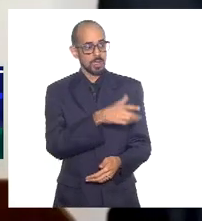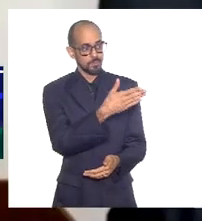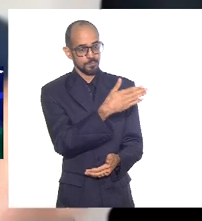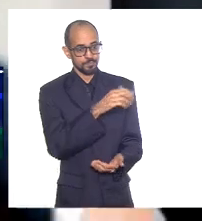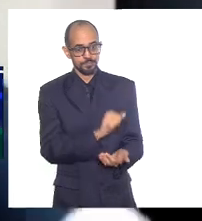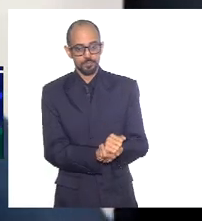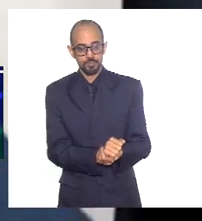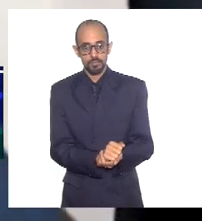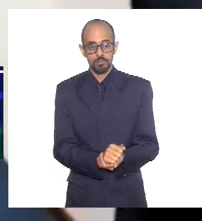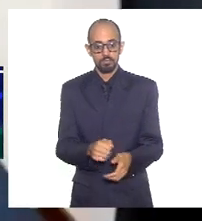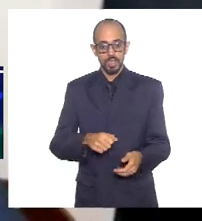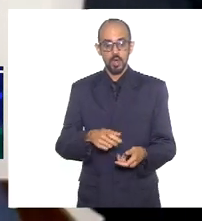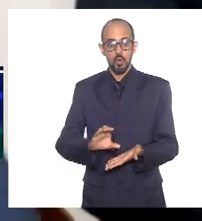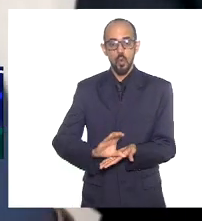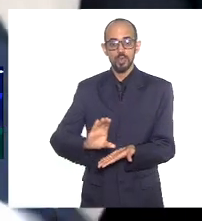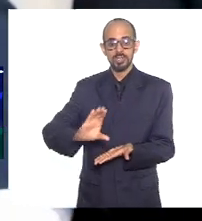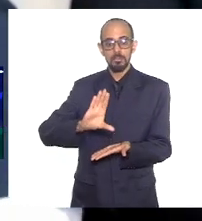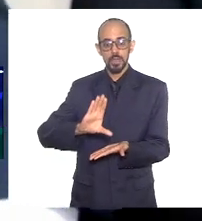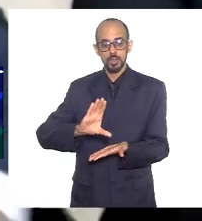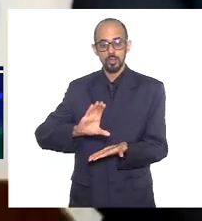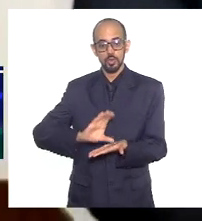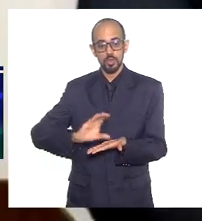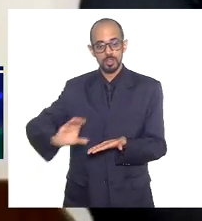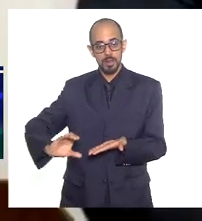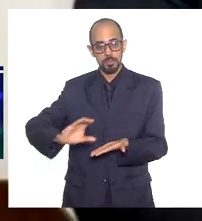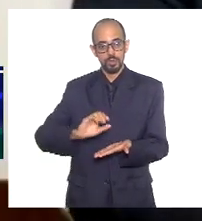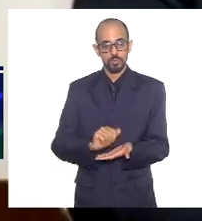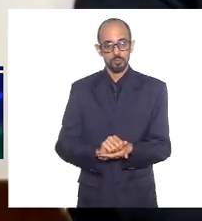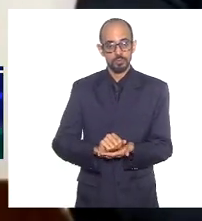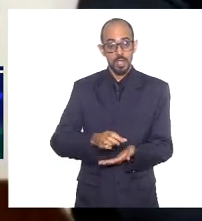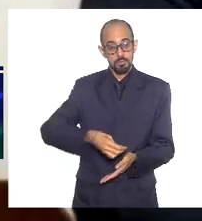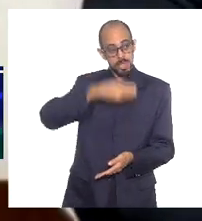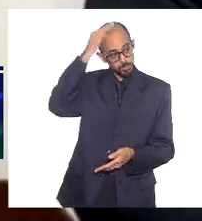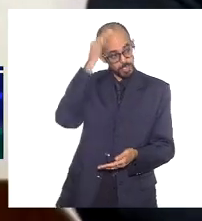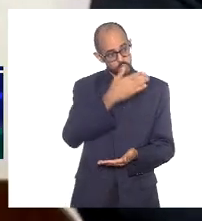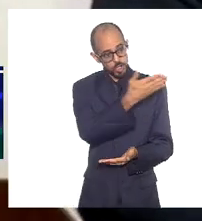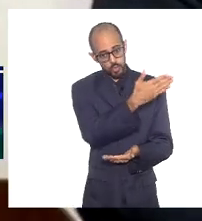Deputado Márcio Canella. Deputado Márcio Pacheco.